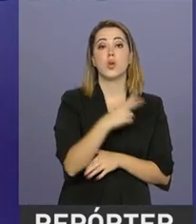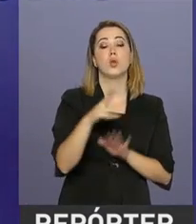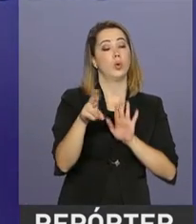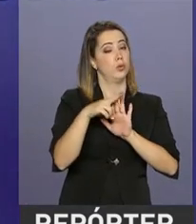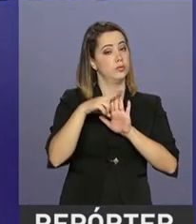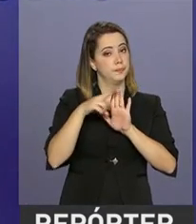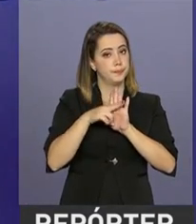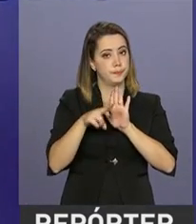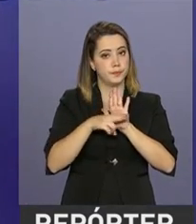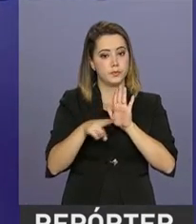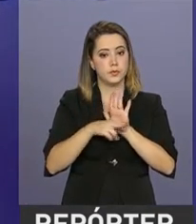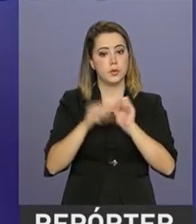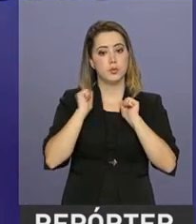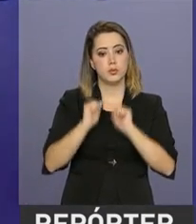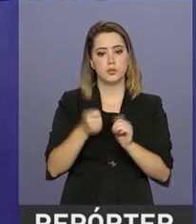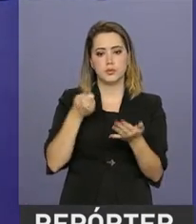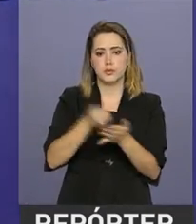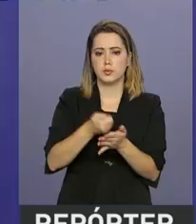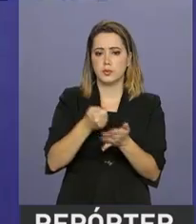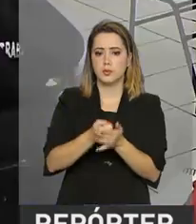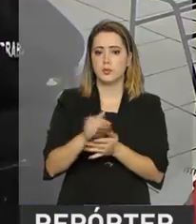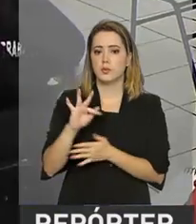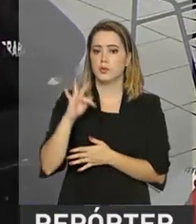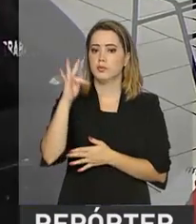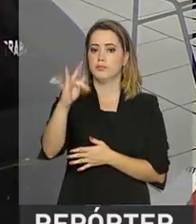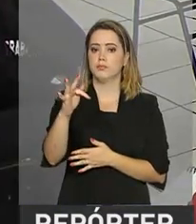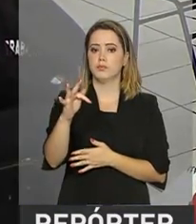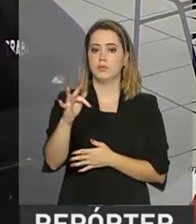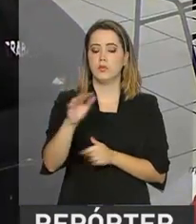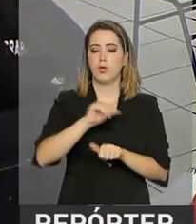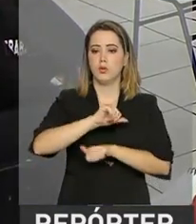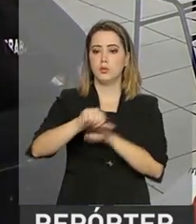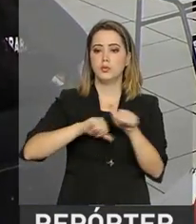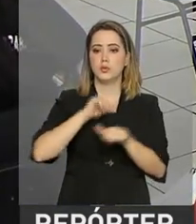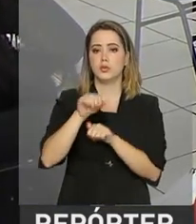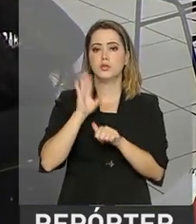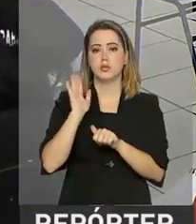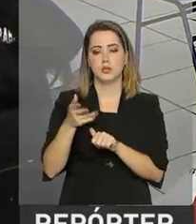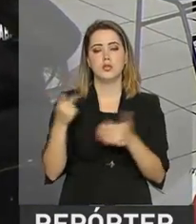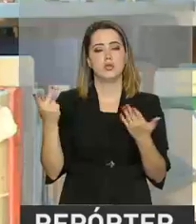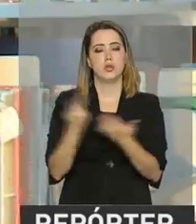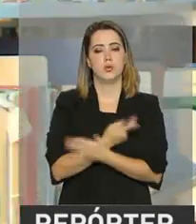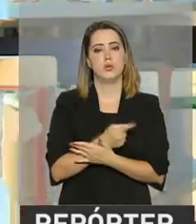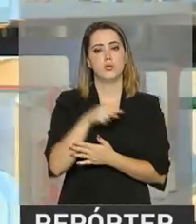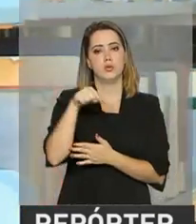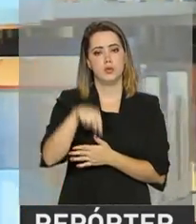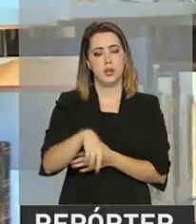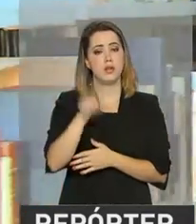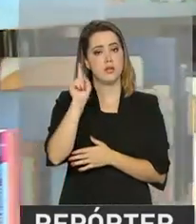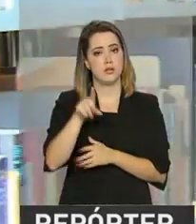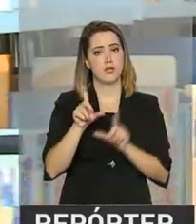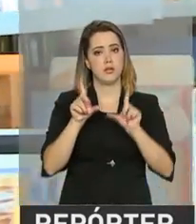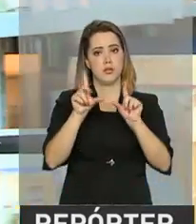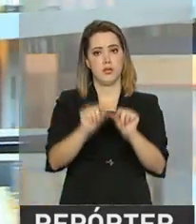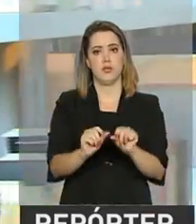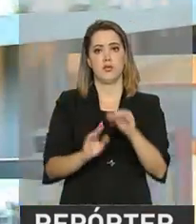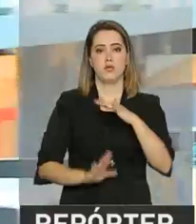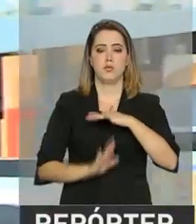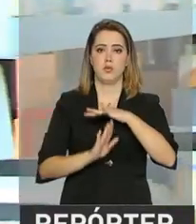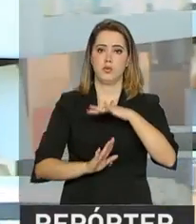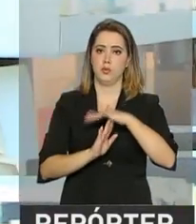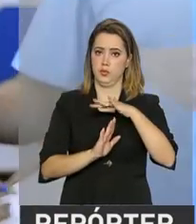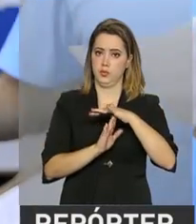umaa paraan edições uma mç que vale para os estudantes é a redução do teto de